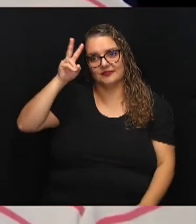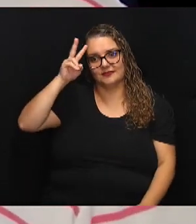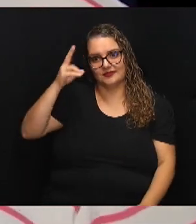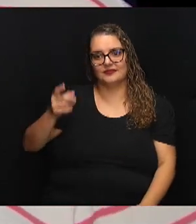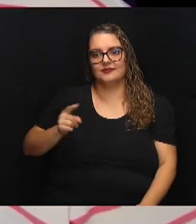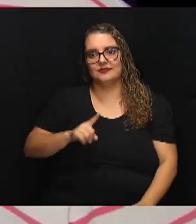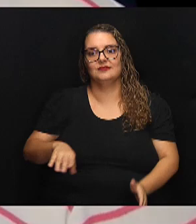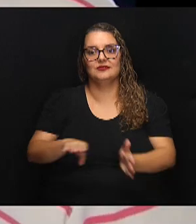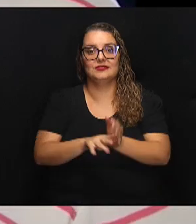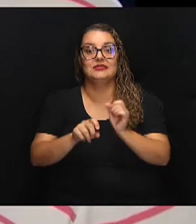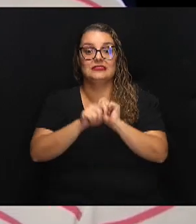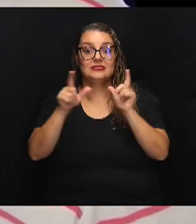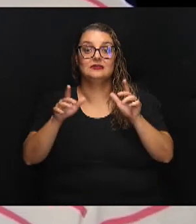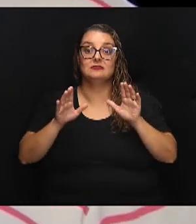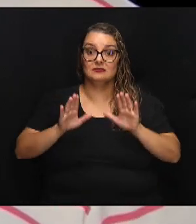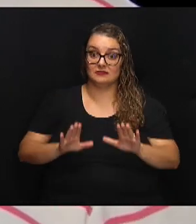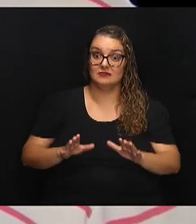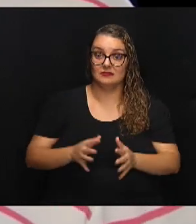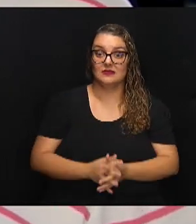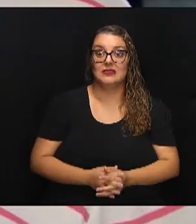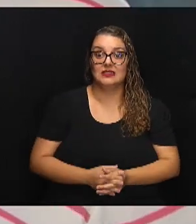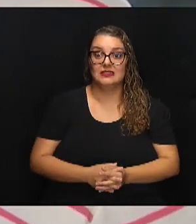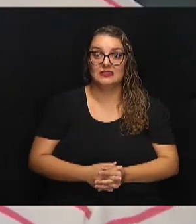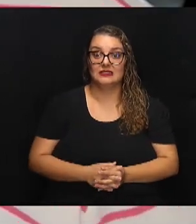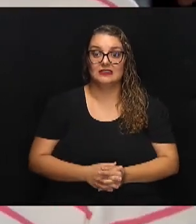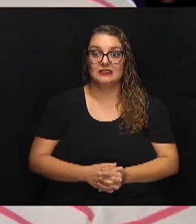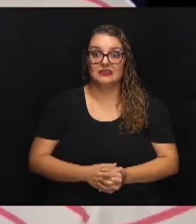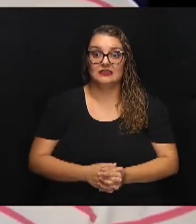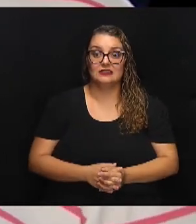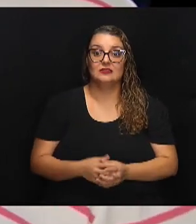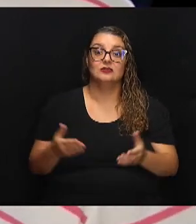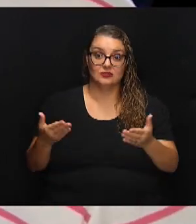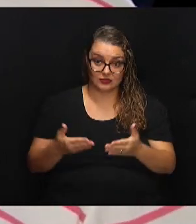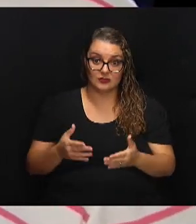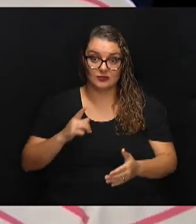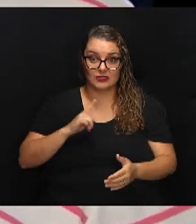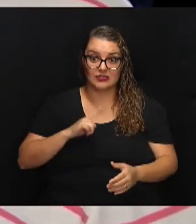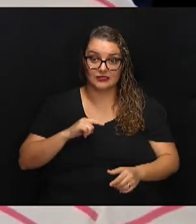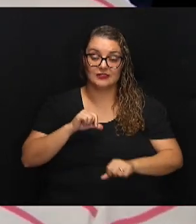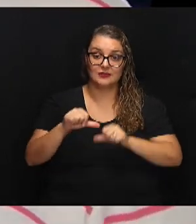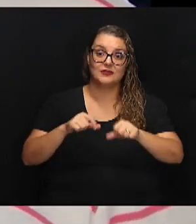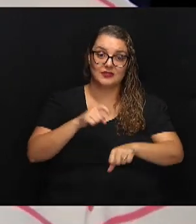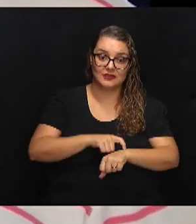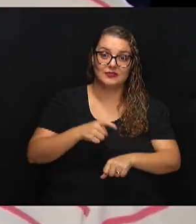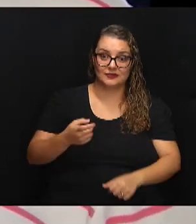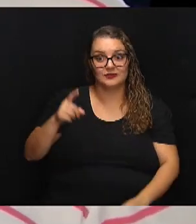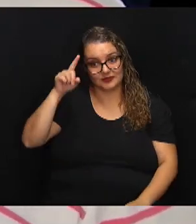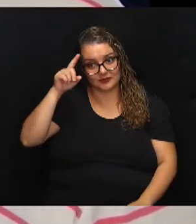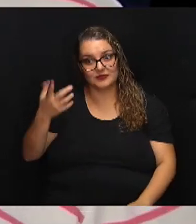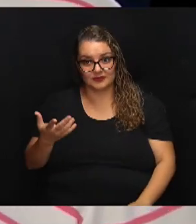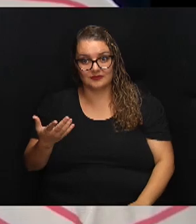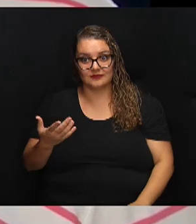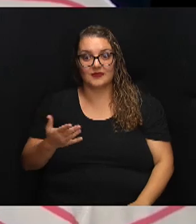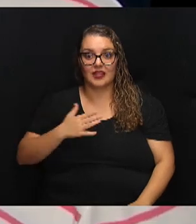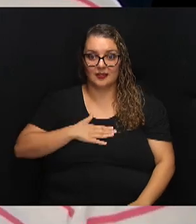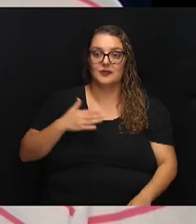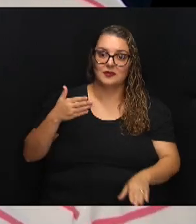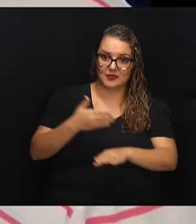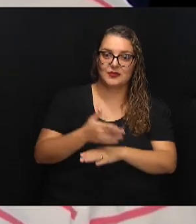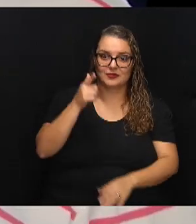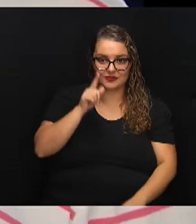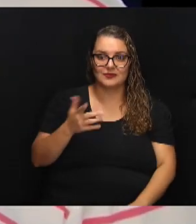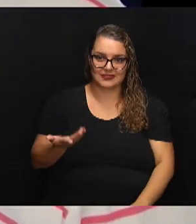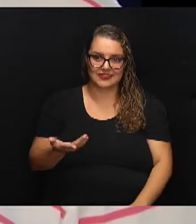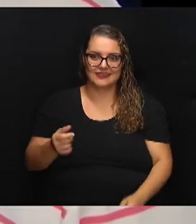tão cedo, mas hoje, por ter mudado o dia, realmente propiciou a minha participação. E também